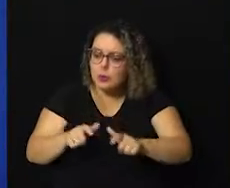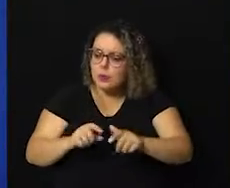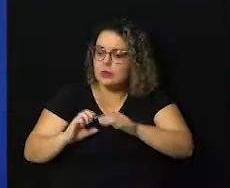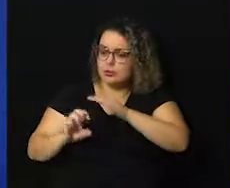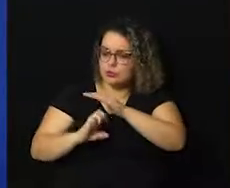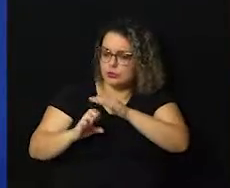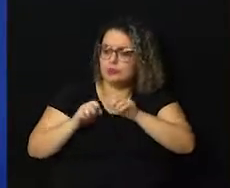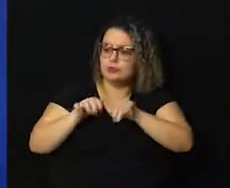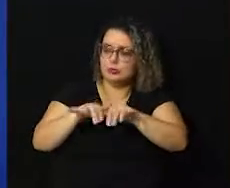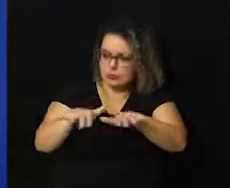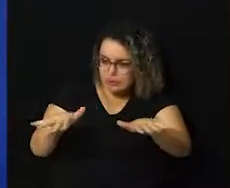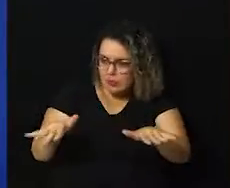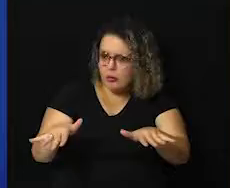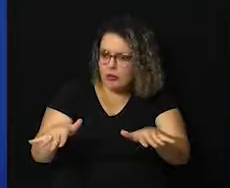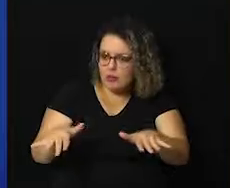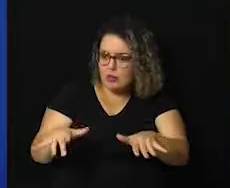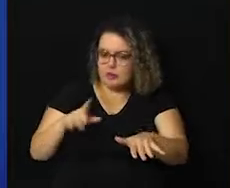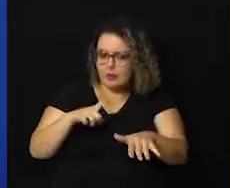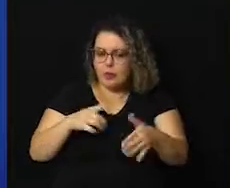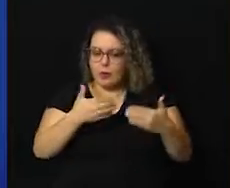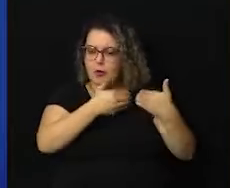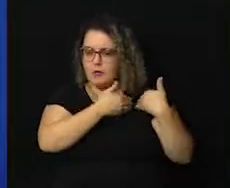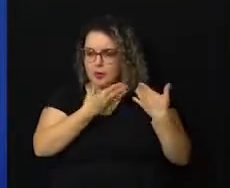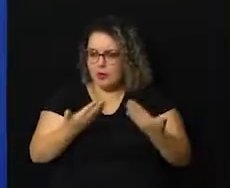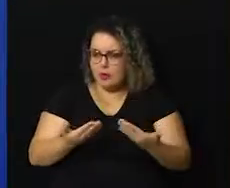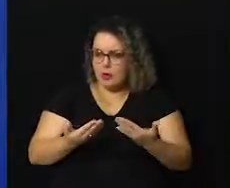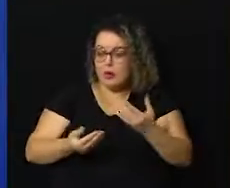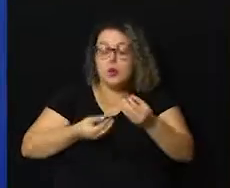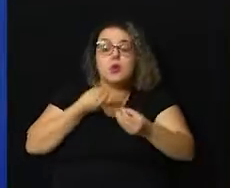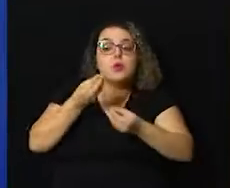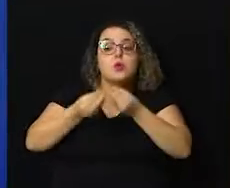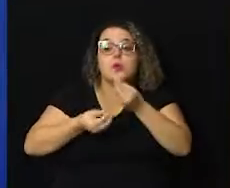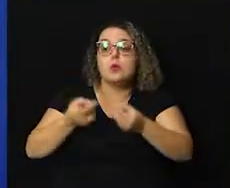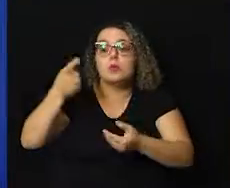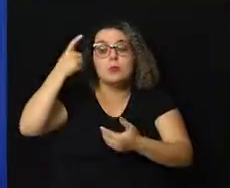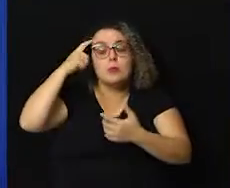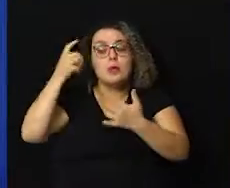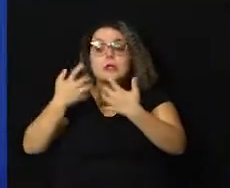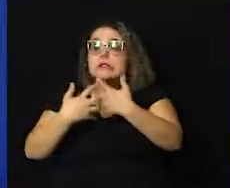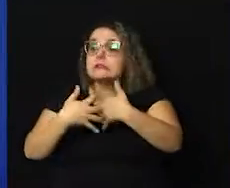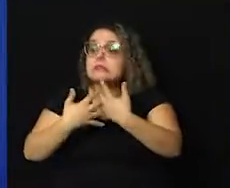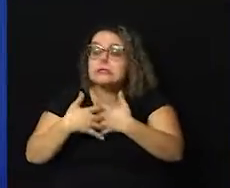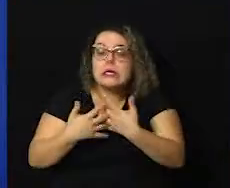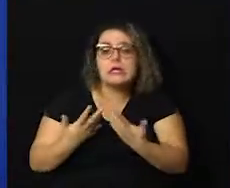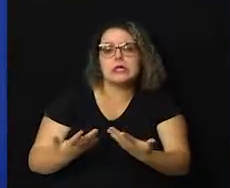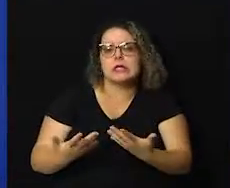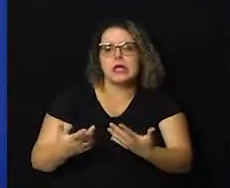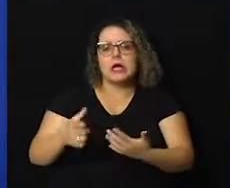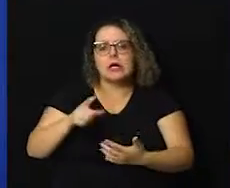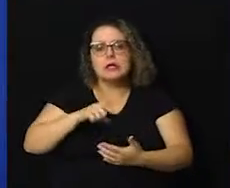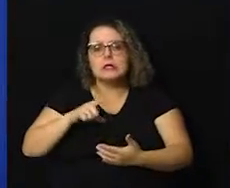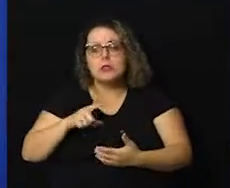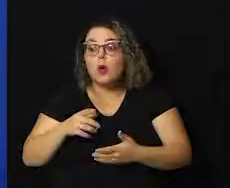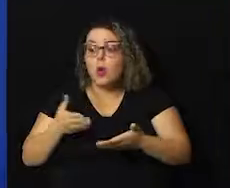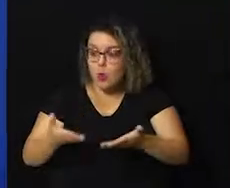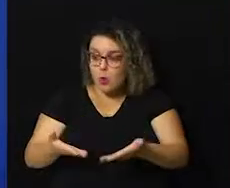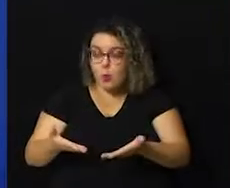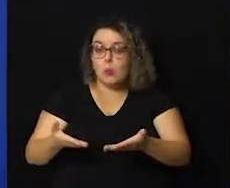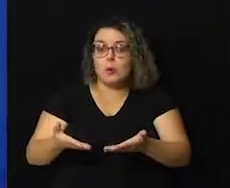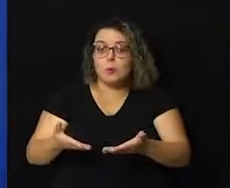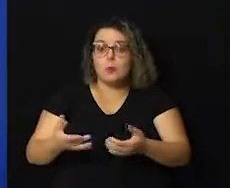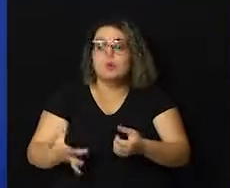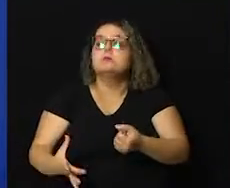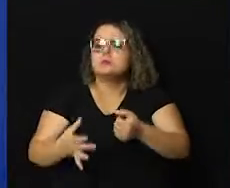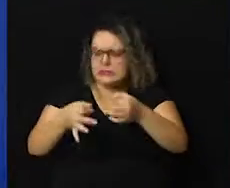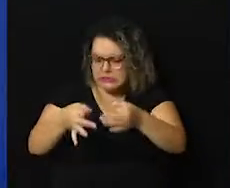locais em que a sua empresa está espandindo E como você pensa em treinar e em realmente pelos ali